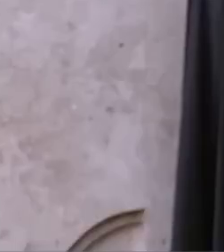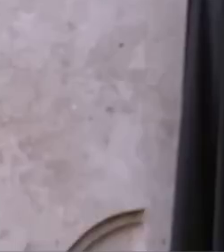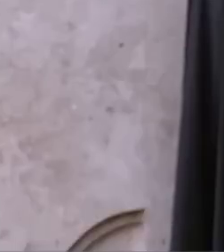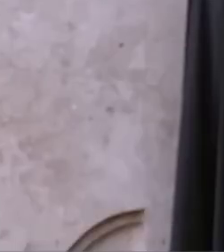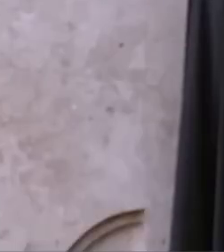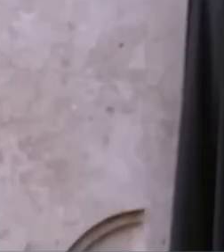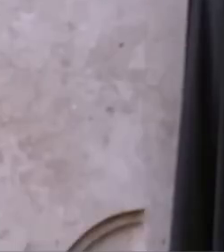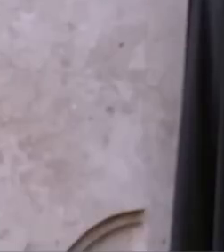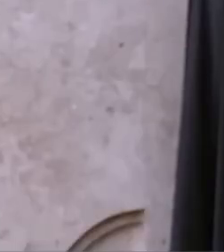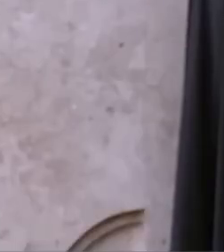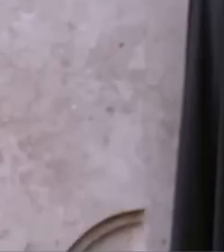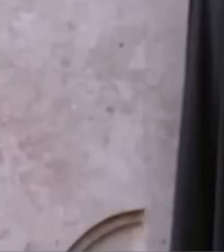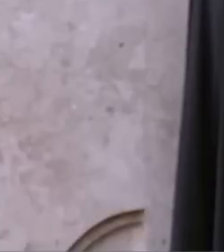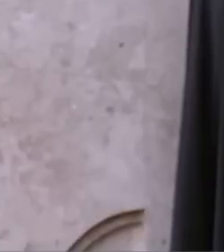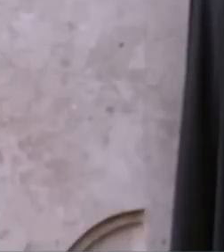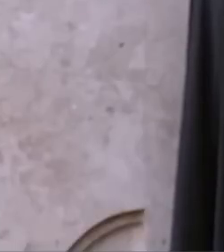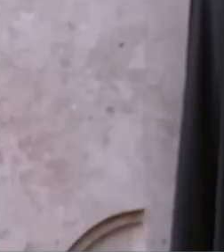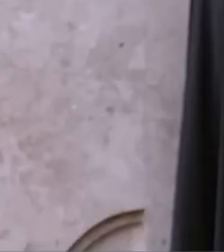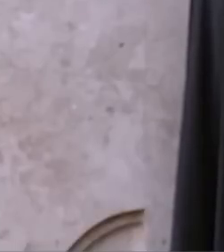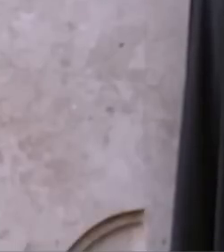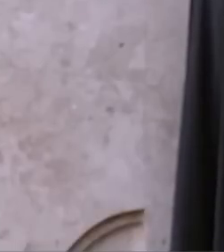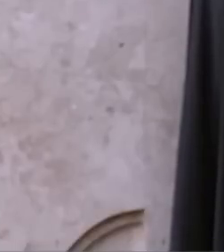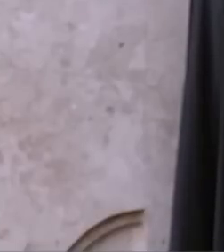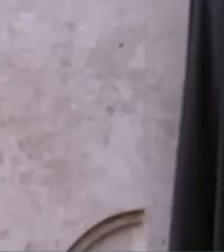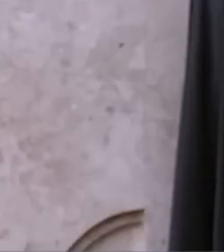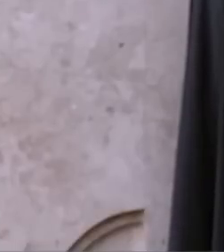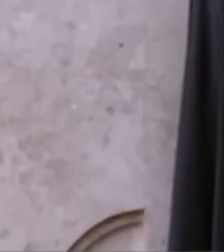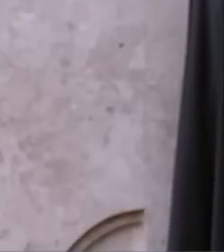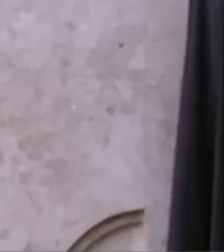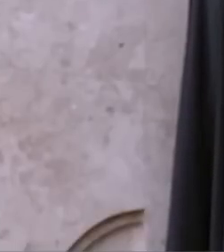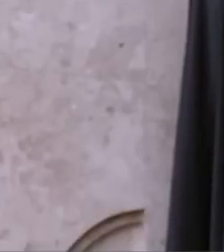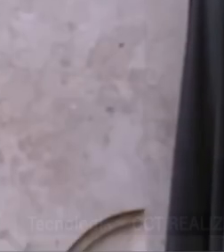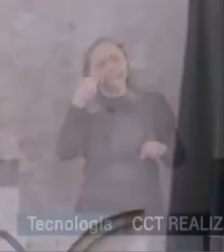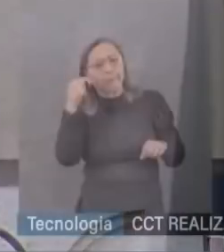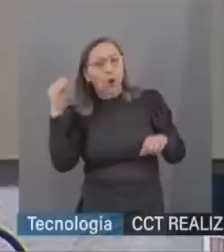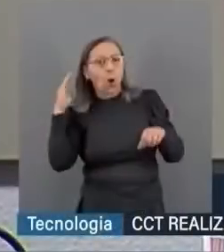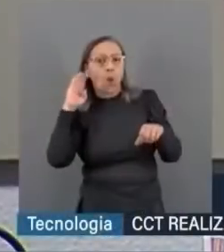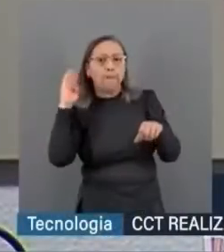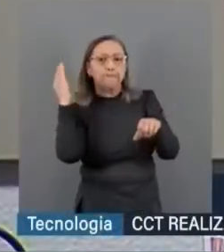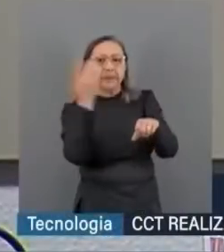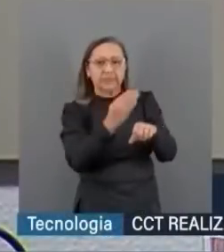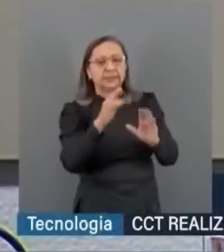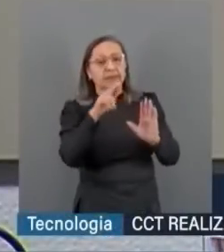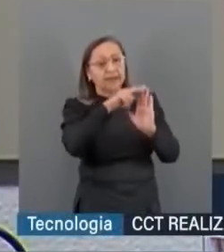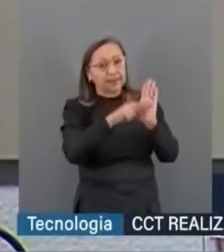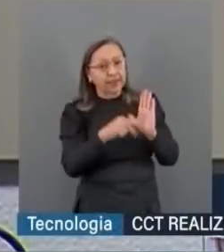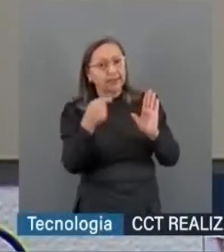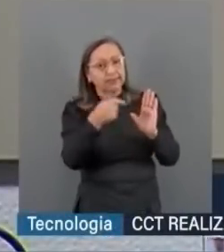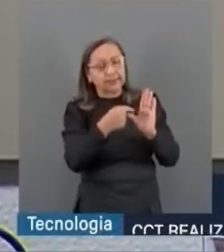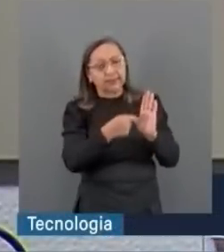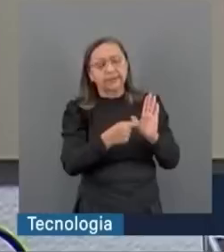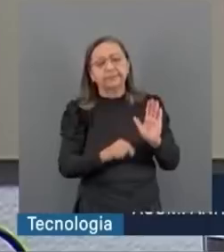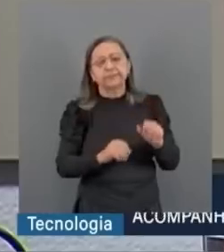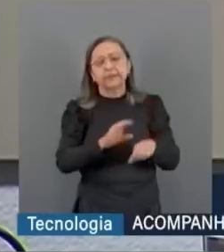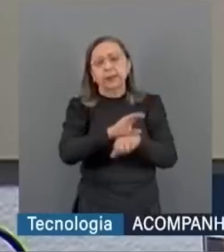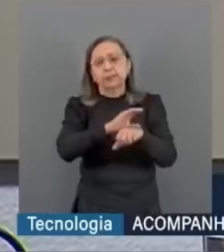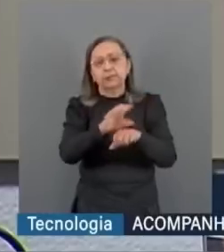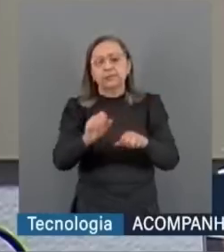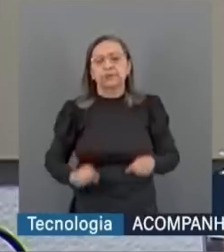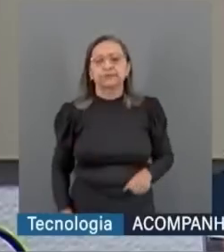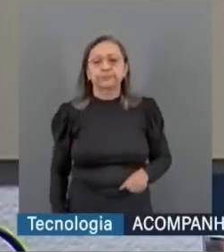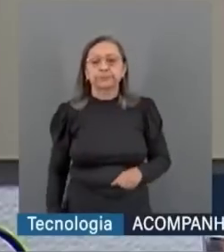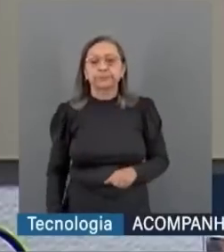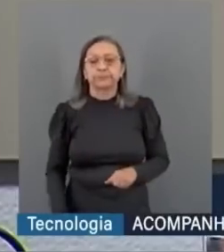a gente pode falar assim, a gente nunca sabe o que o ministro vai fazer. E isso é uma ponderação que eu quero fazer aqui, né? Como se diz muitas vezes, né? A gente não